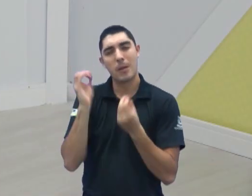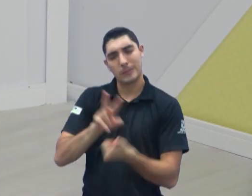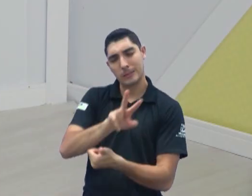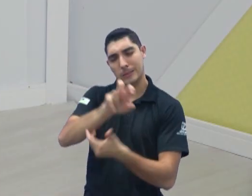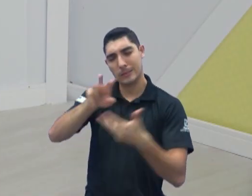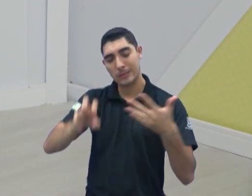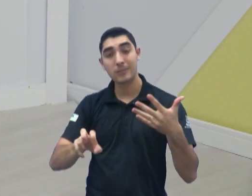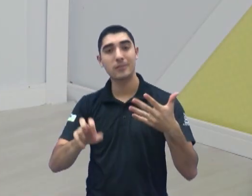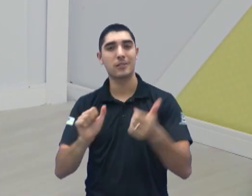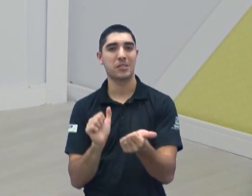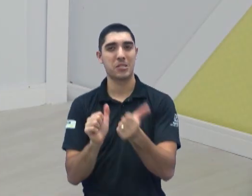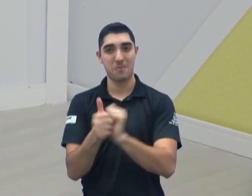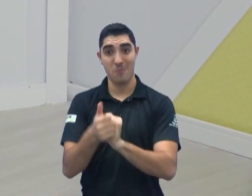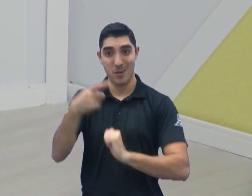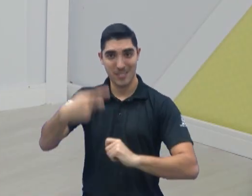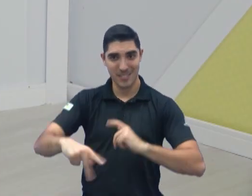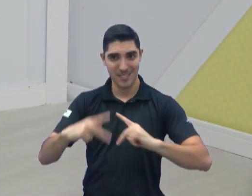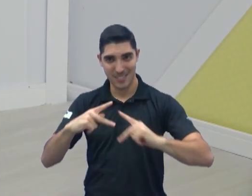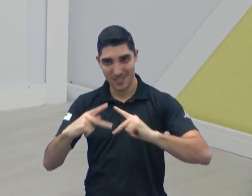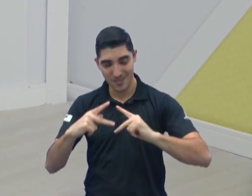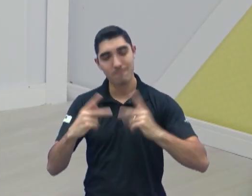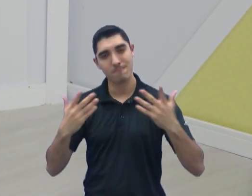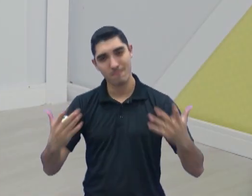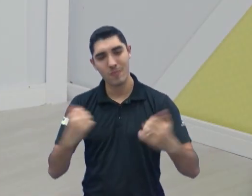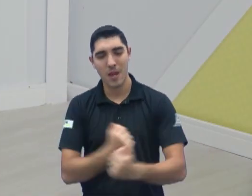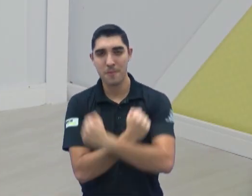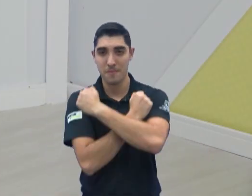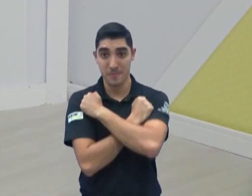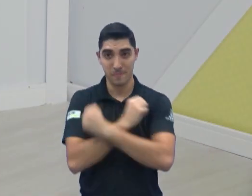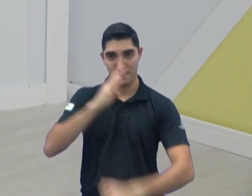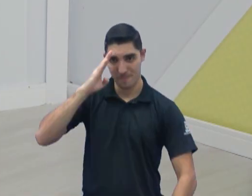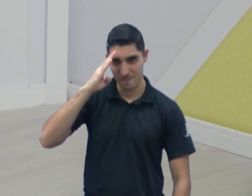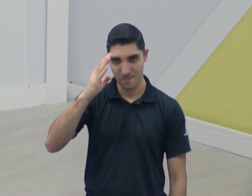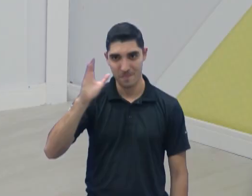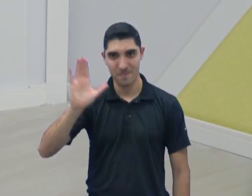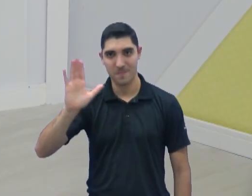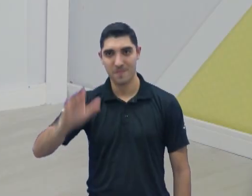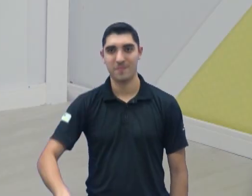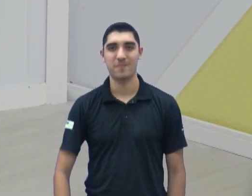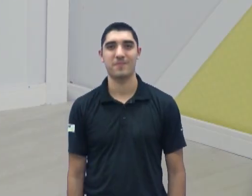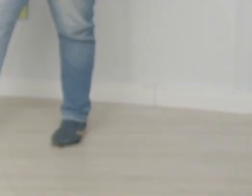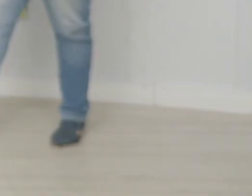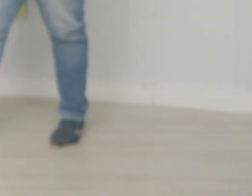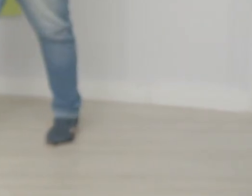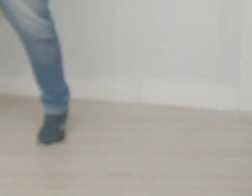sobre os esportes da nossa cidade. De minha parte, grande abraço. Até sexta. Tchau, tchau.